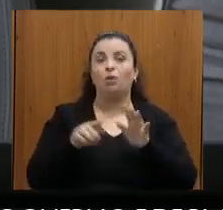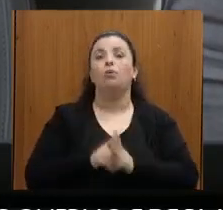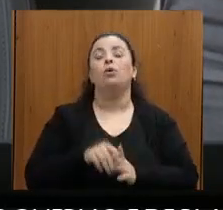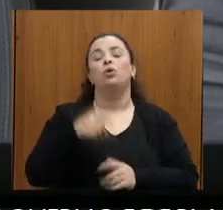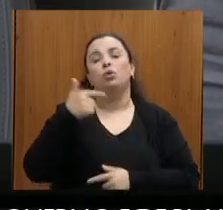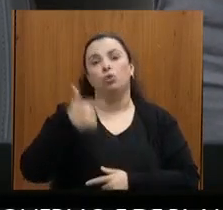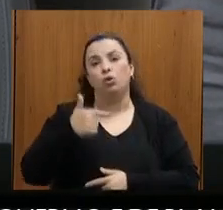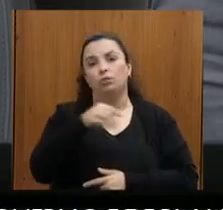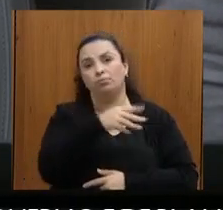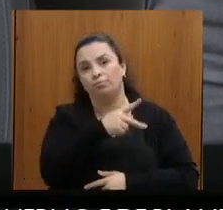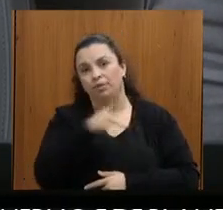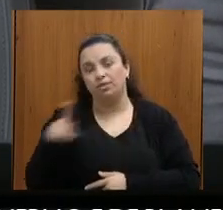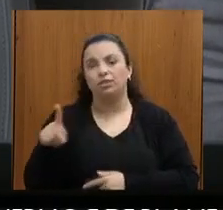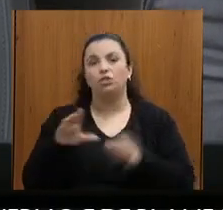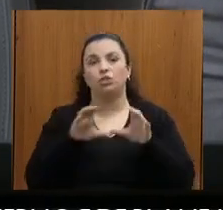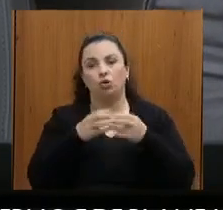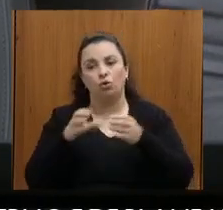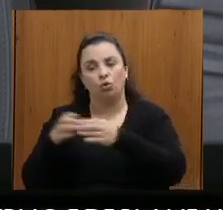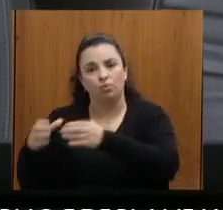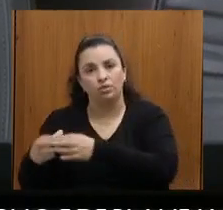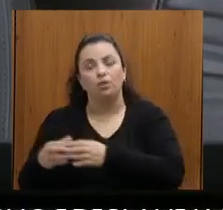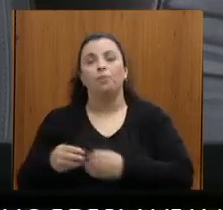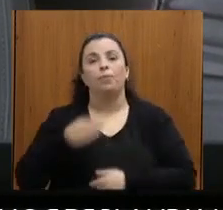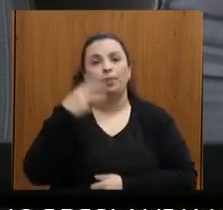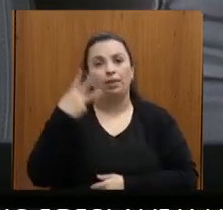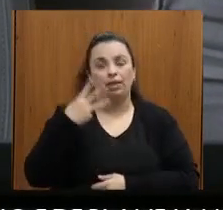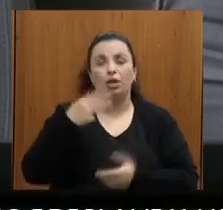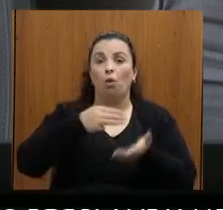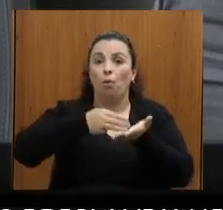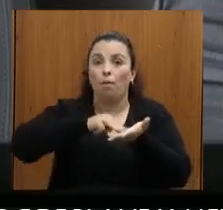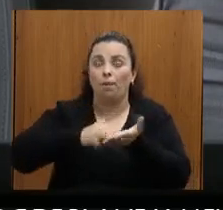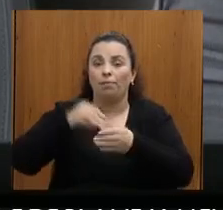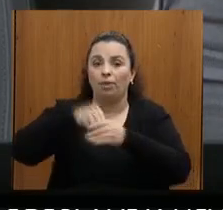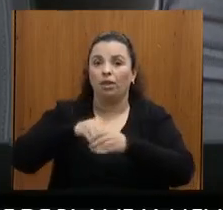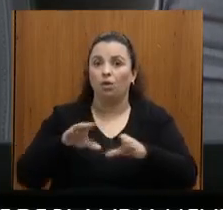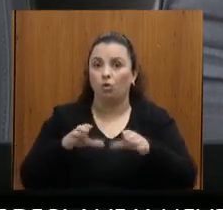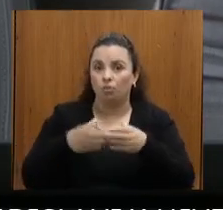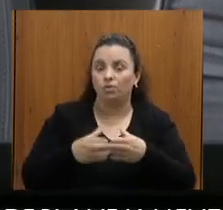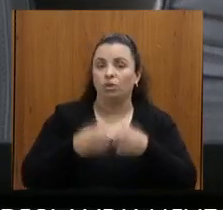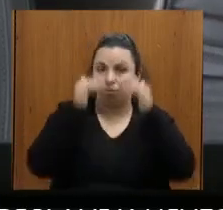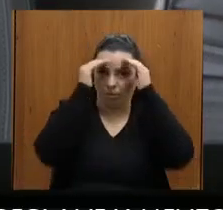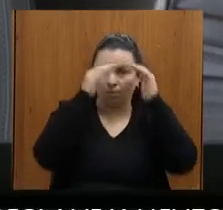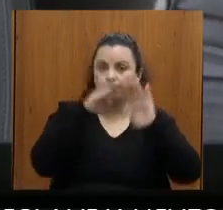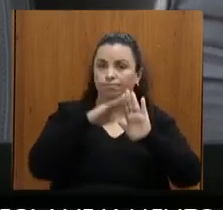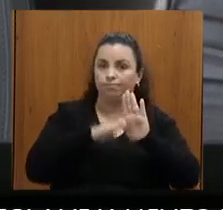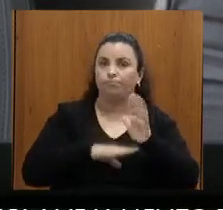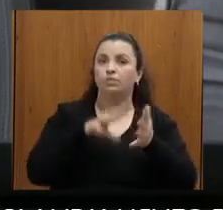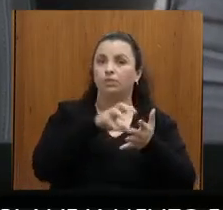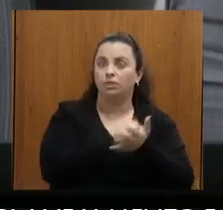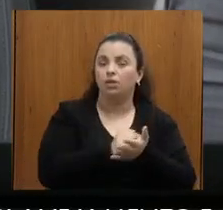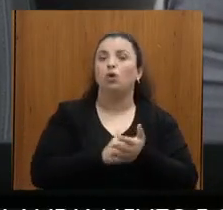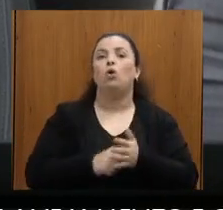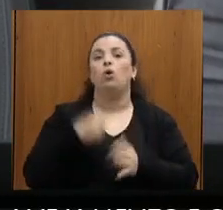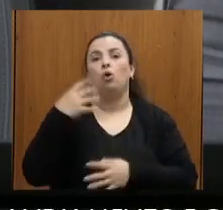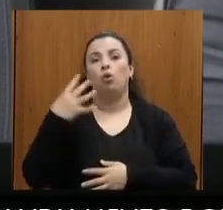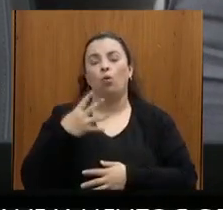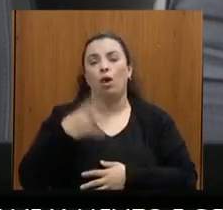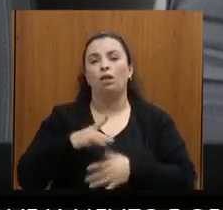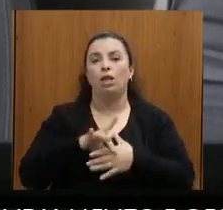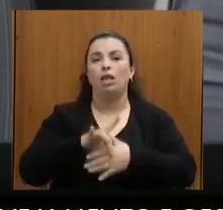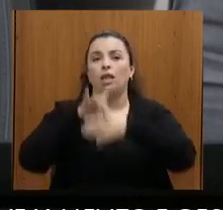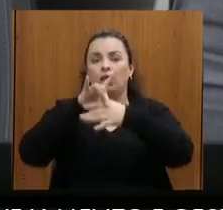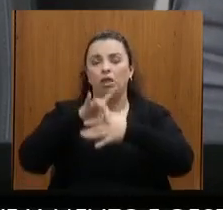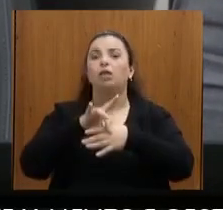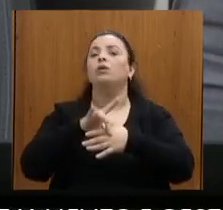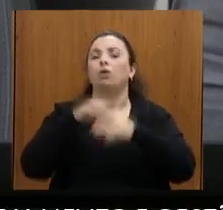participantes por ordem de inscrição. 3. Membros das comissões participantes por ordem de inscrição. 4. Líderes por ordem de inscrição. 5.